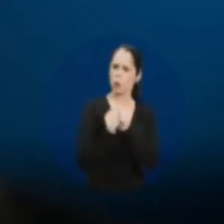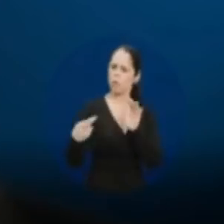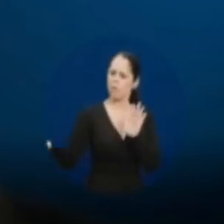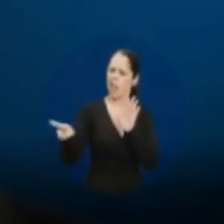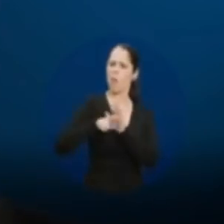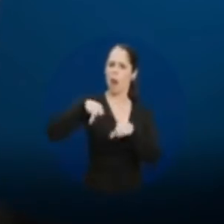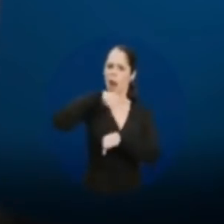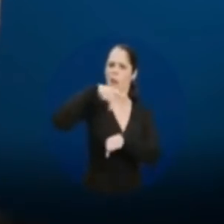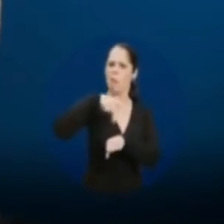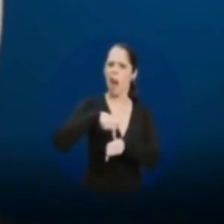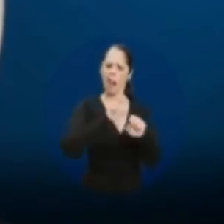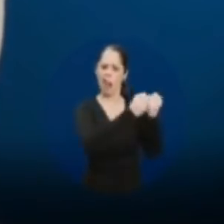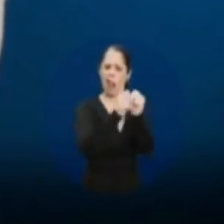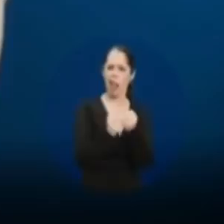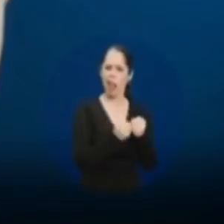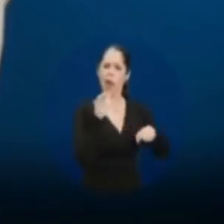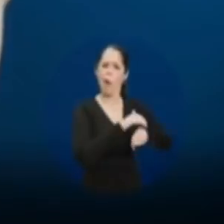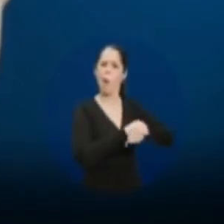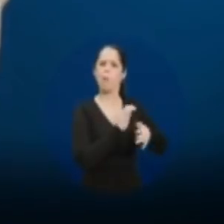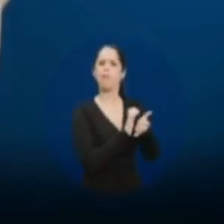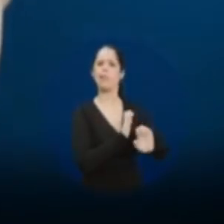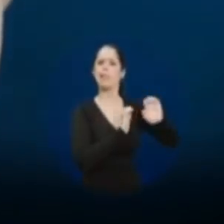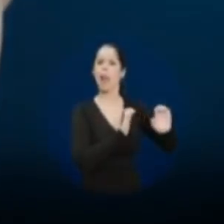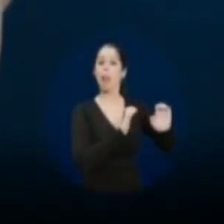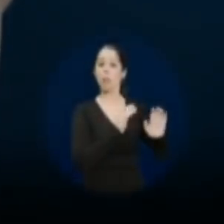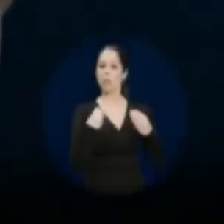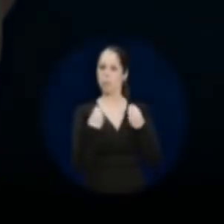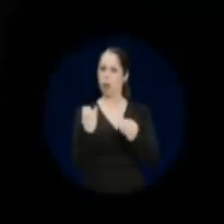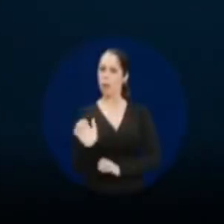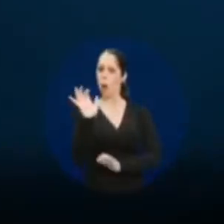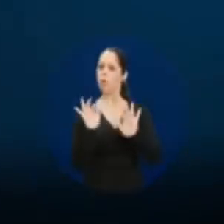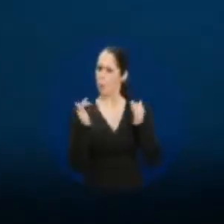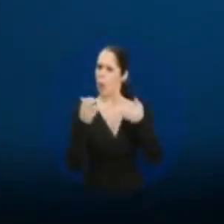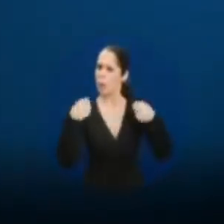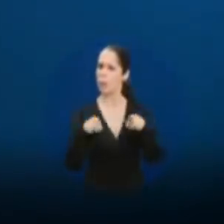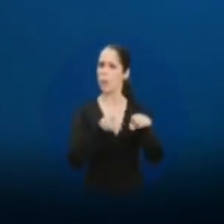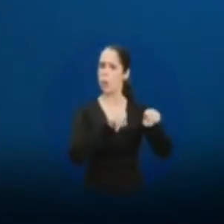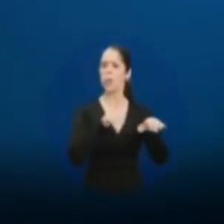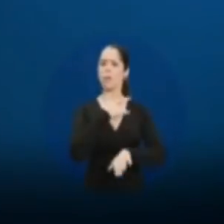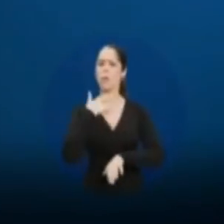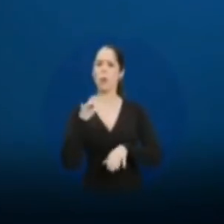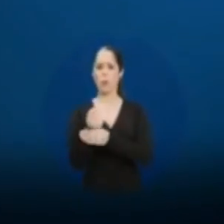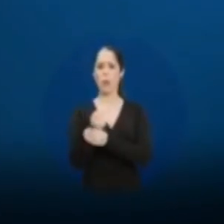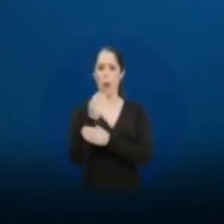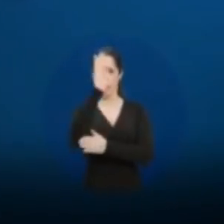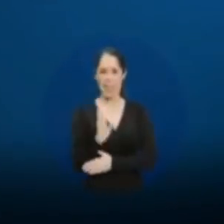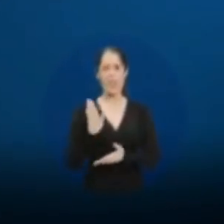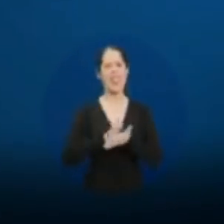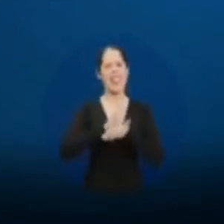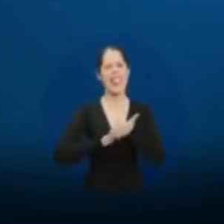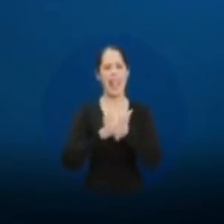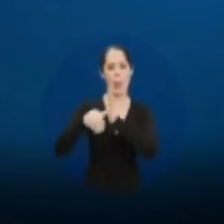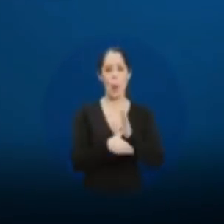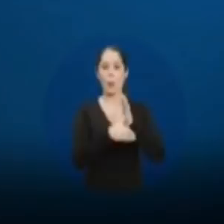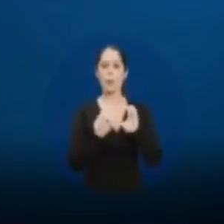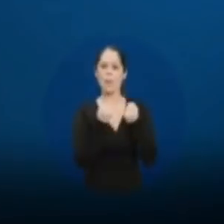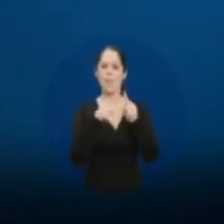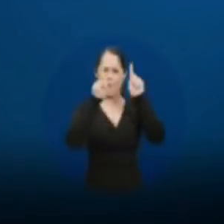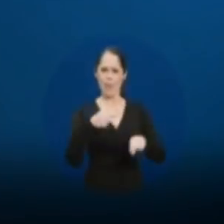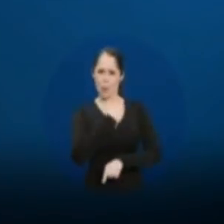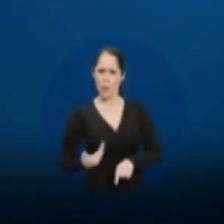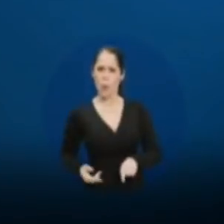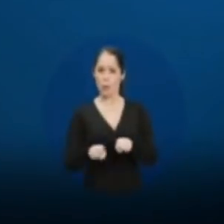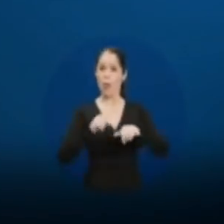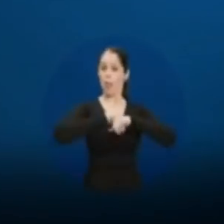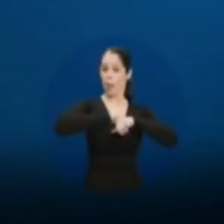Caro eleitor, teu voto pode mudar o Brasil. Vote consciente. Conheça o teu candidato. Sou médico veterinário, professor da